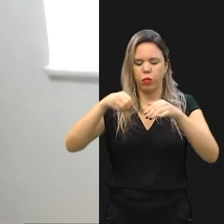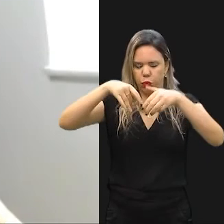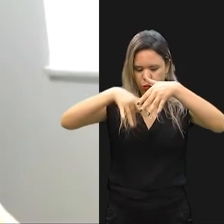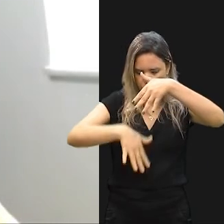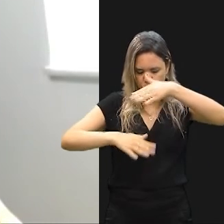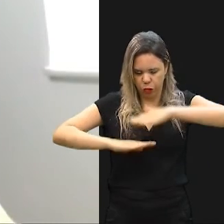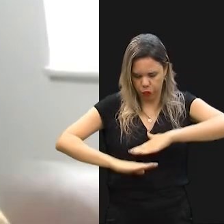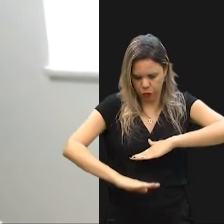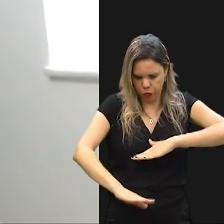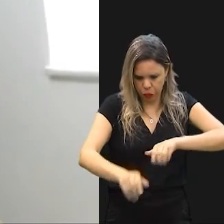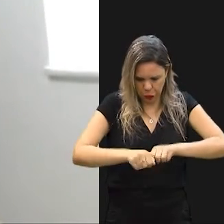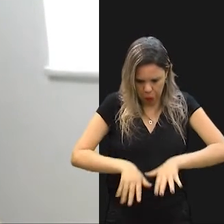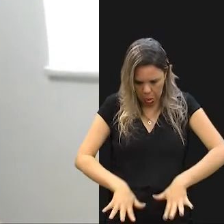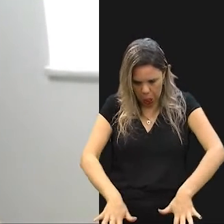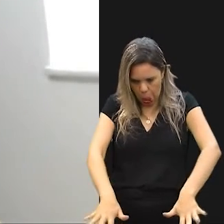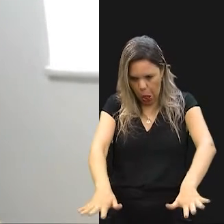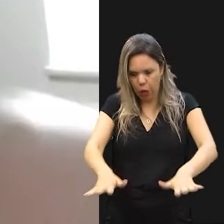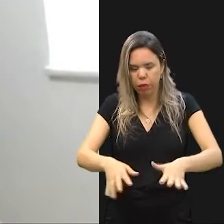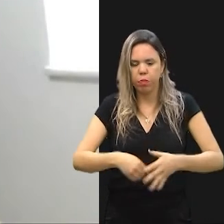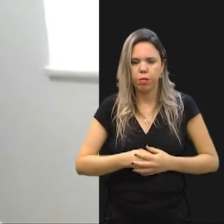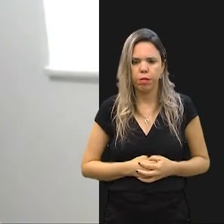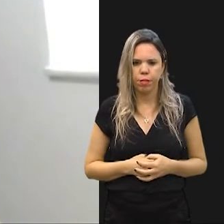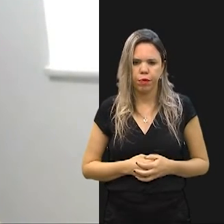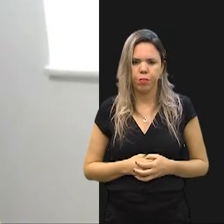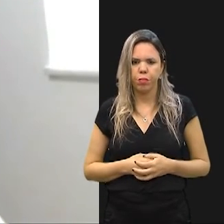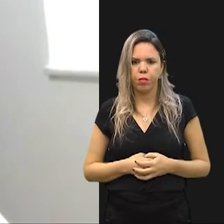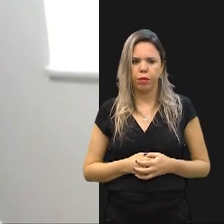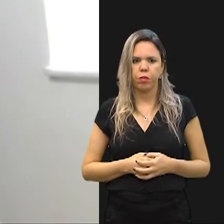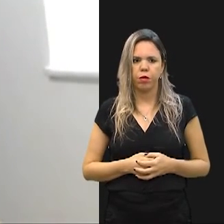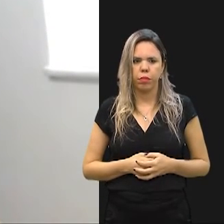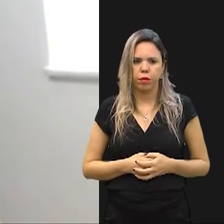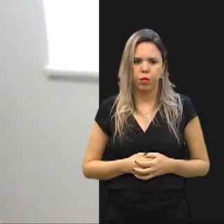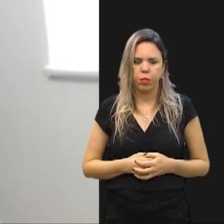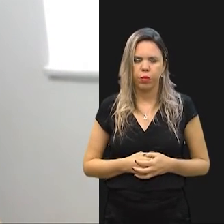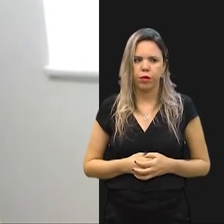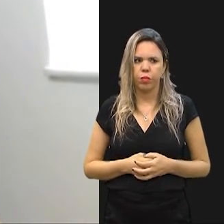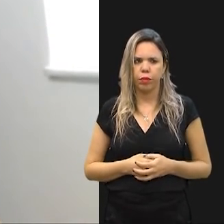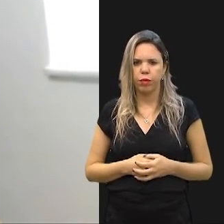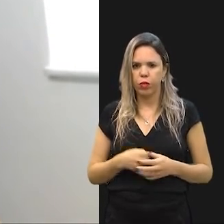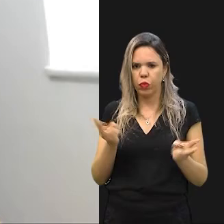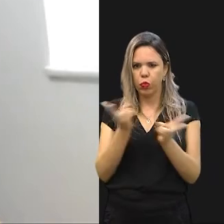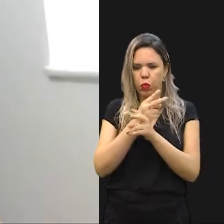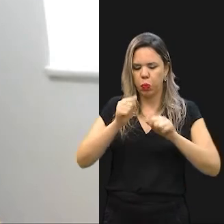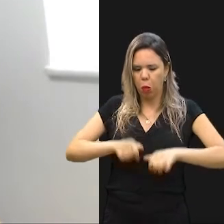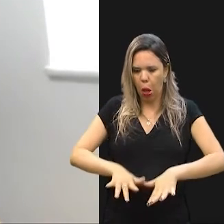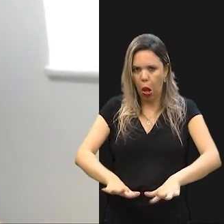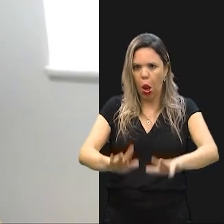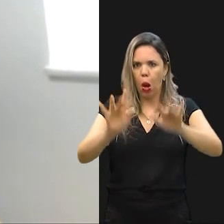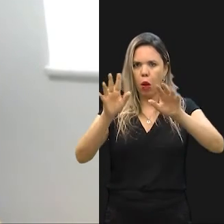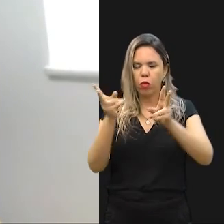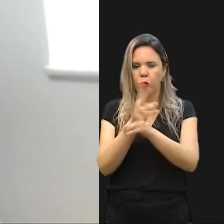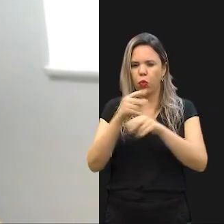e se esparramam, né, para os lados, levando rajadas de vento bastante intensas.